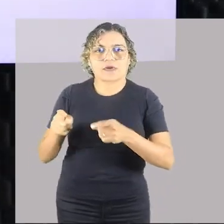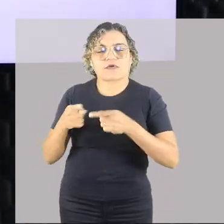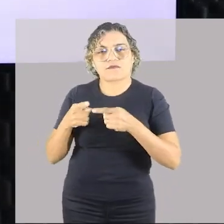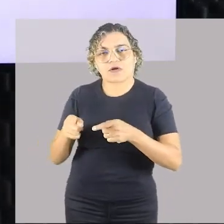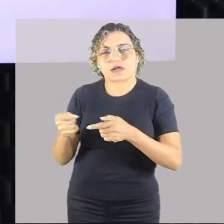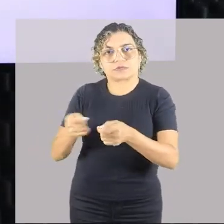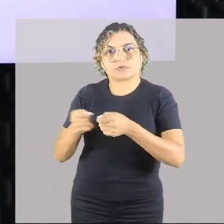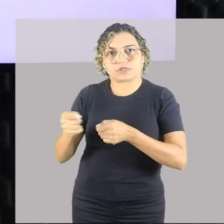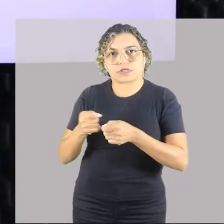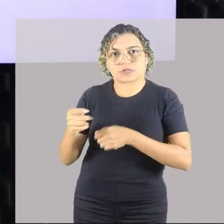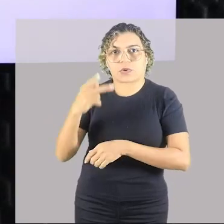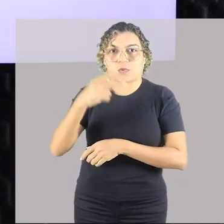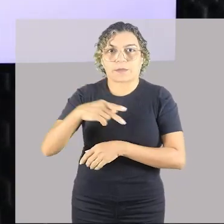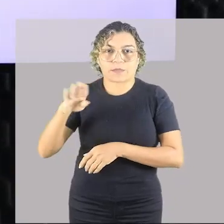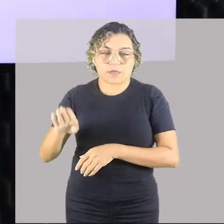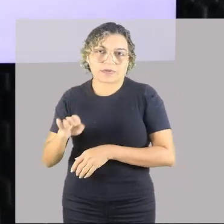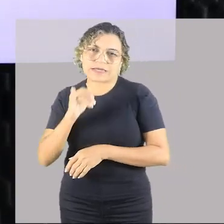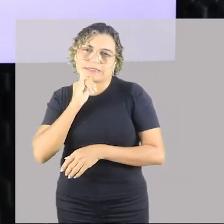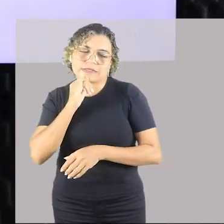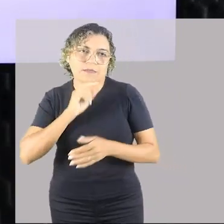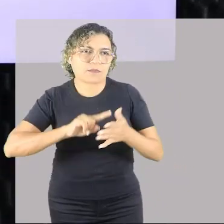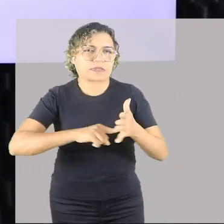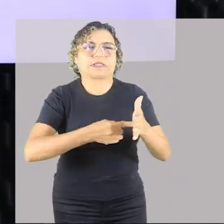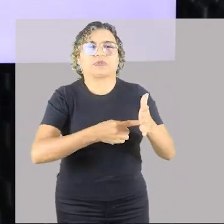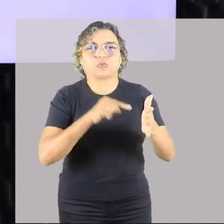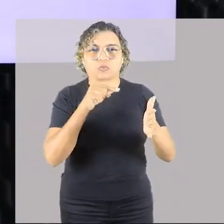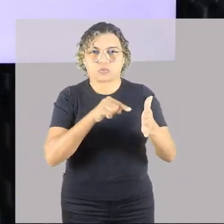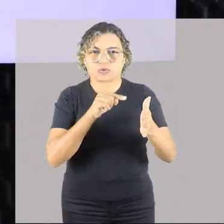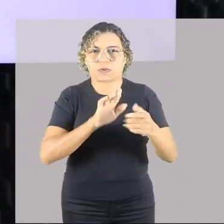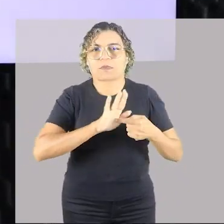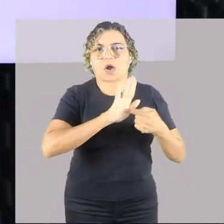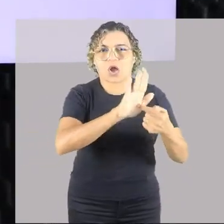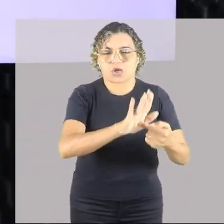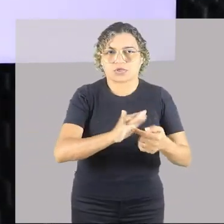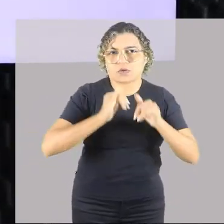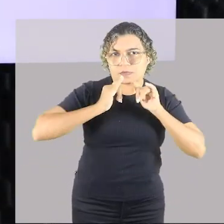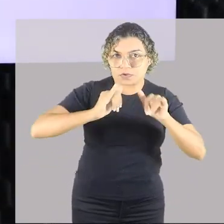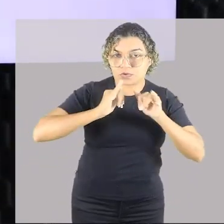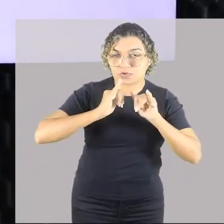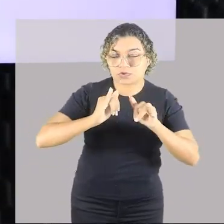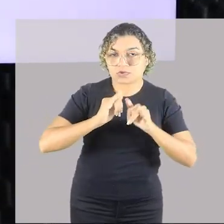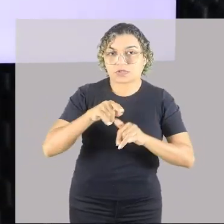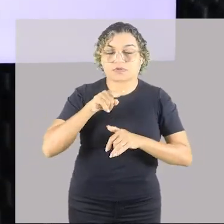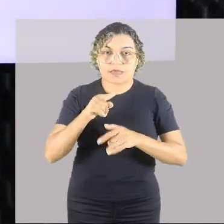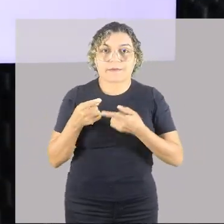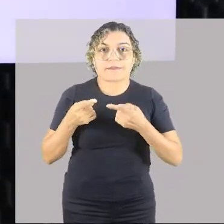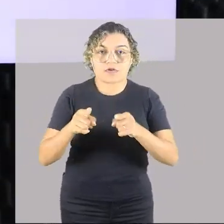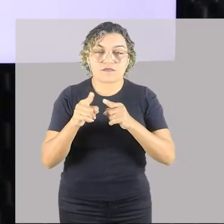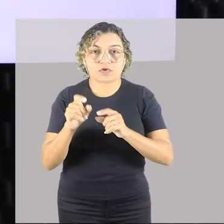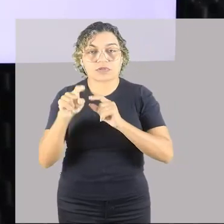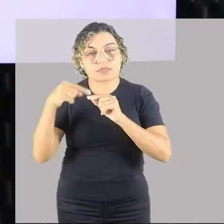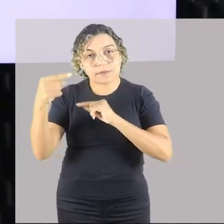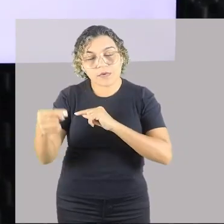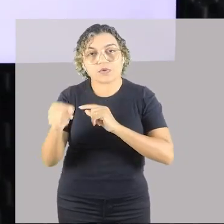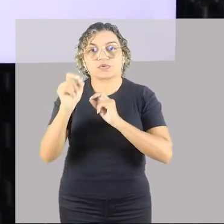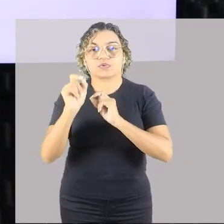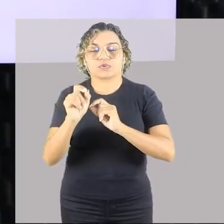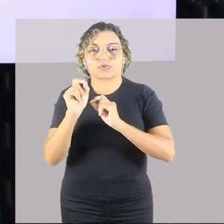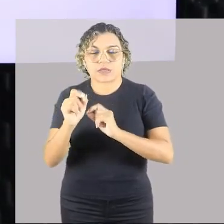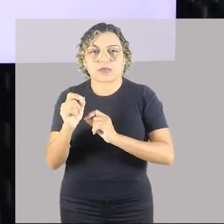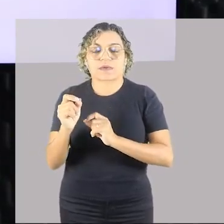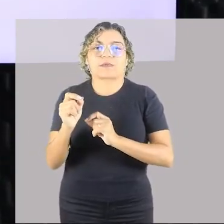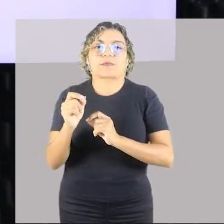administração pública. Alguém, eventualmente, oferece uma denúncia, oferece uma notícia para que isso provoque,